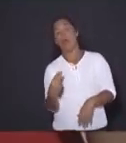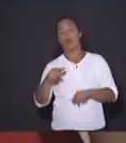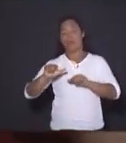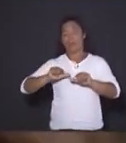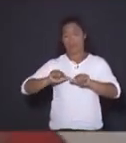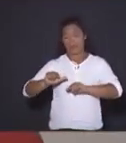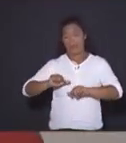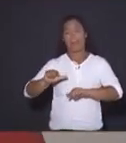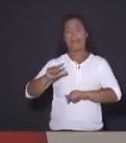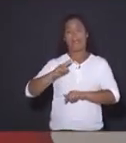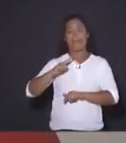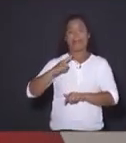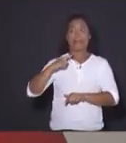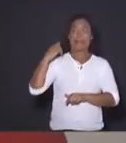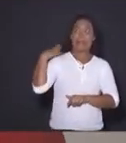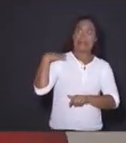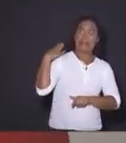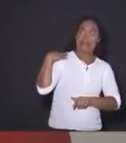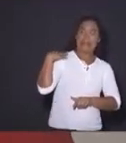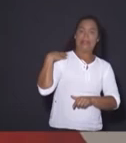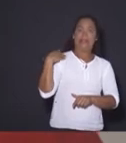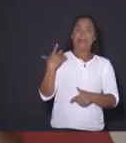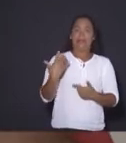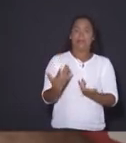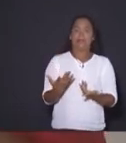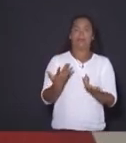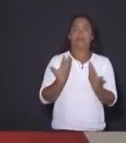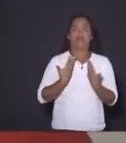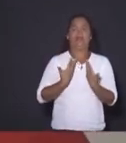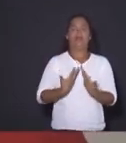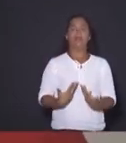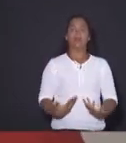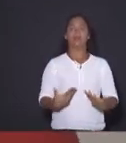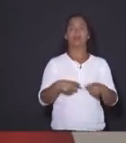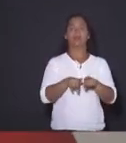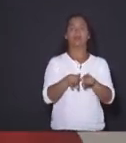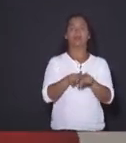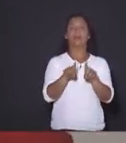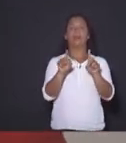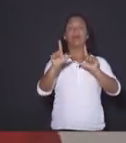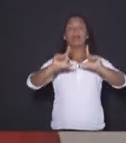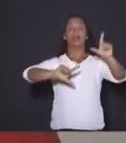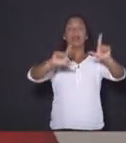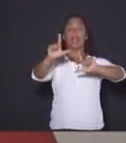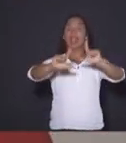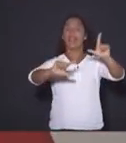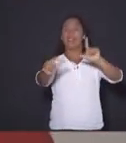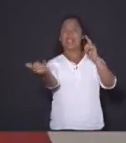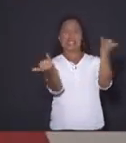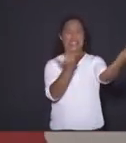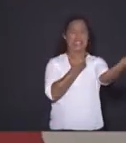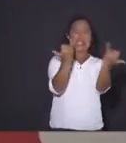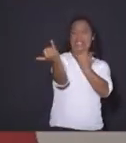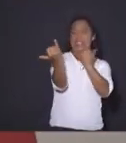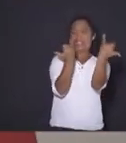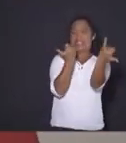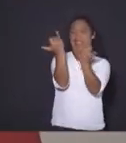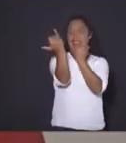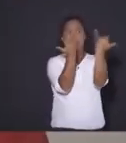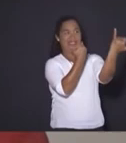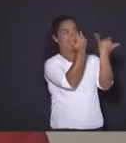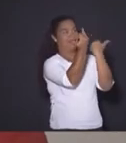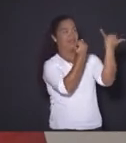suas costas mas também vem de um bombardeio de mídia que se espalha na cabeça das pessoas